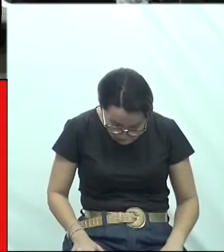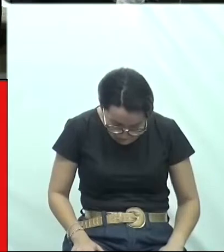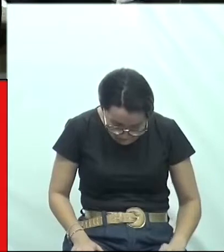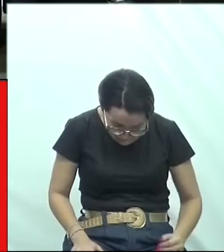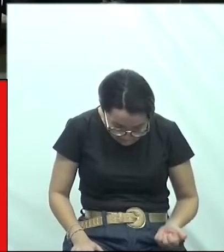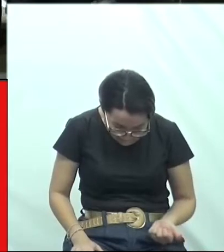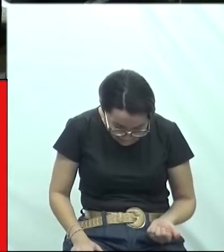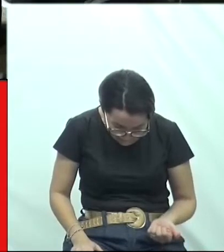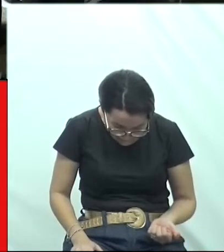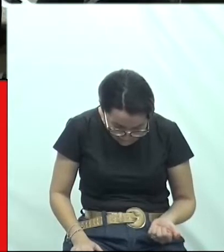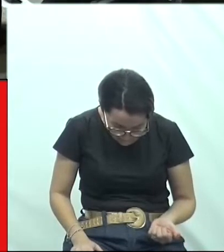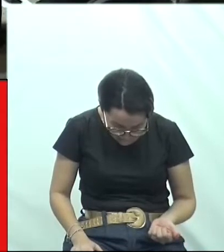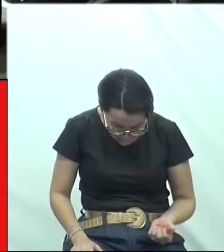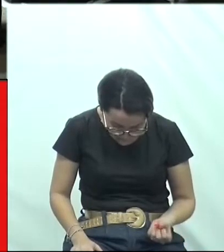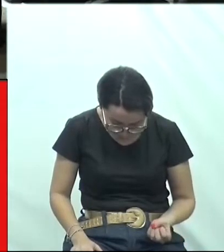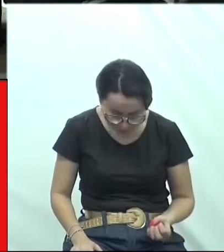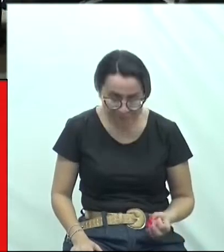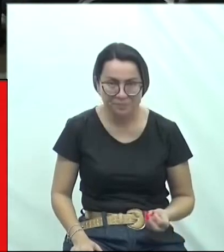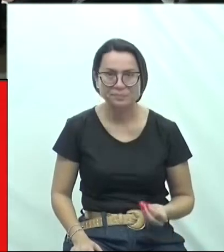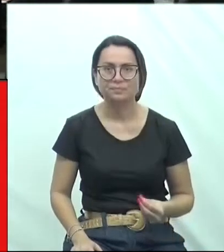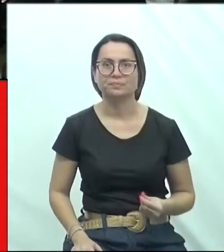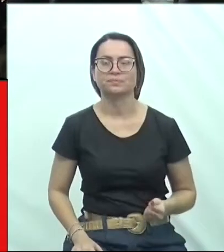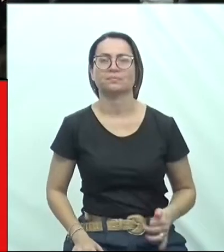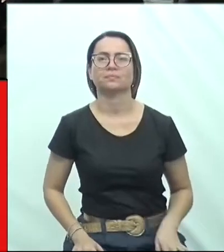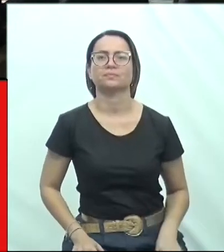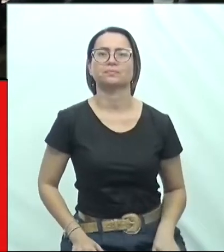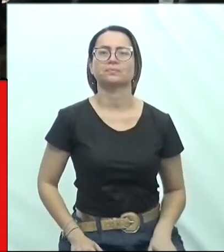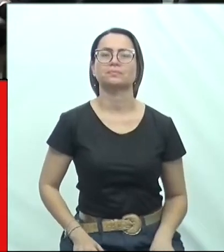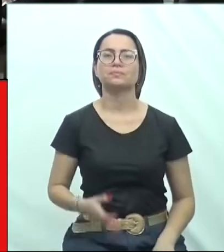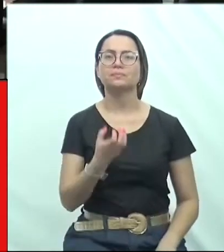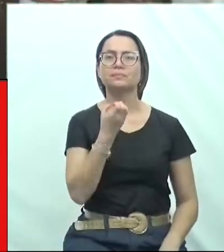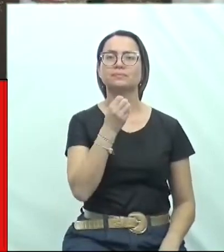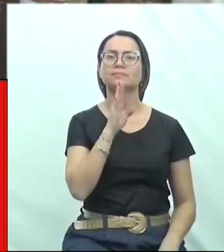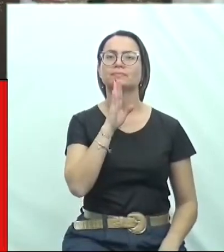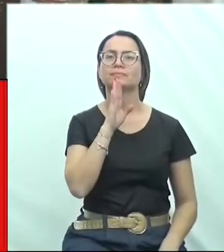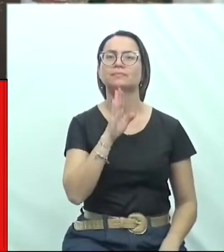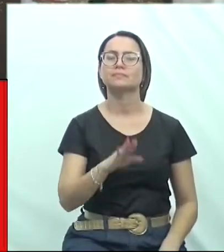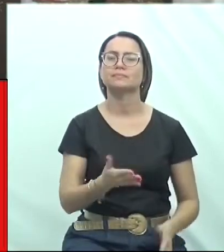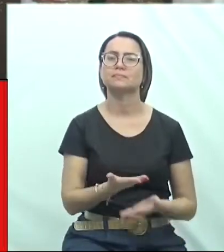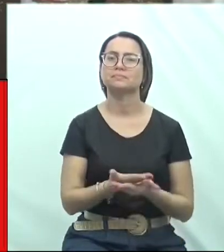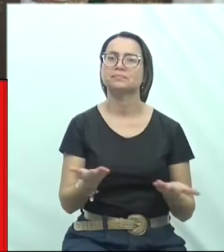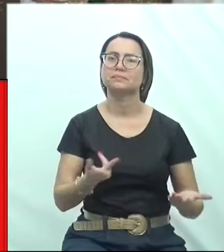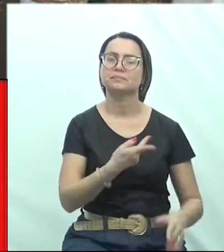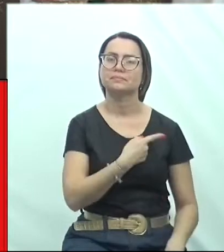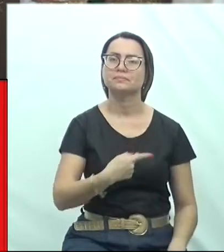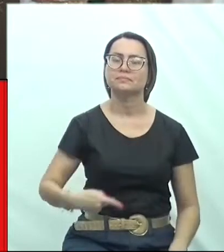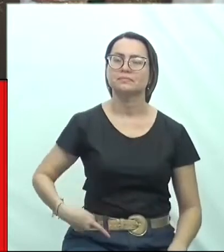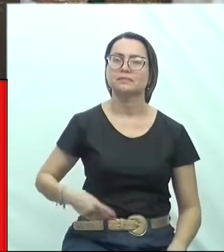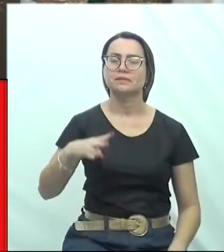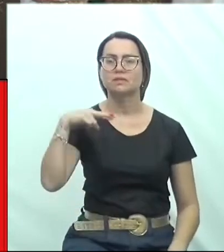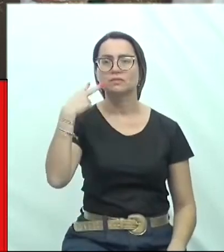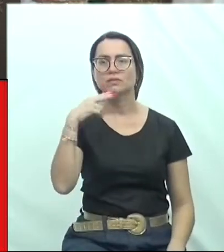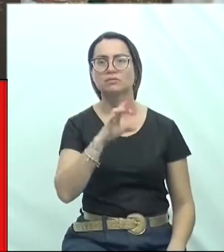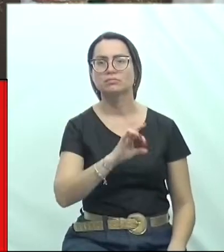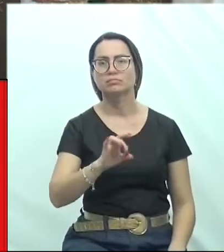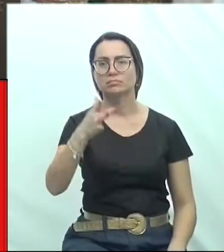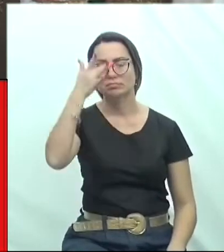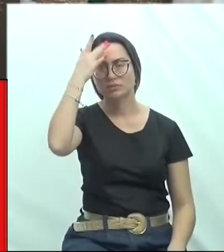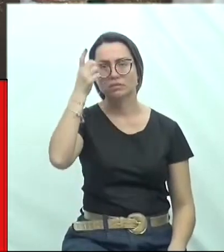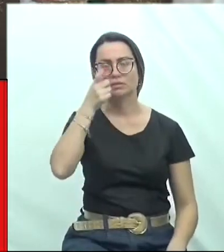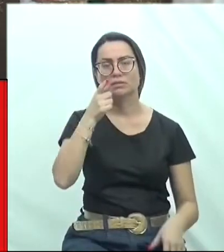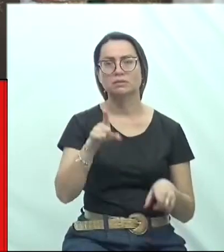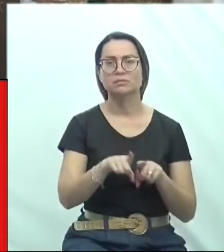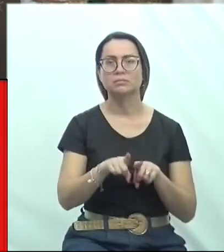Boa tarde, presidente. Boa tarde aos nossos convidados. Boa tarde. Saúdo aqui também nossos nobres colegas vereadores e o público que nos assiste.